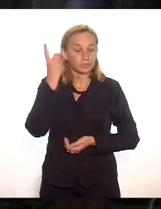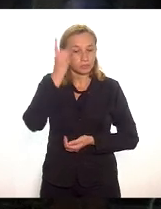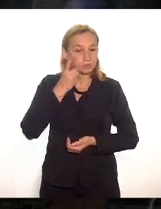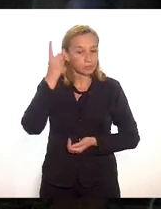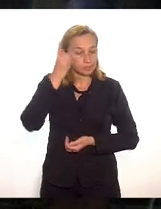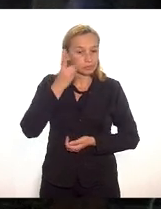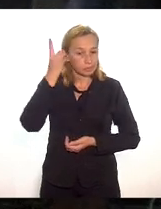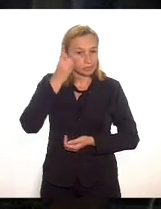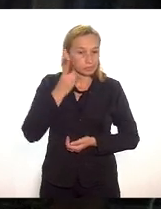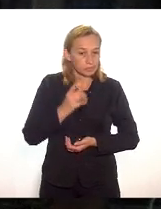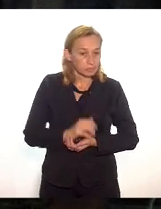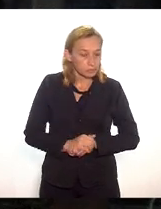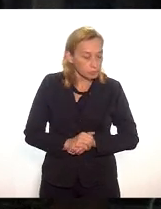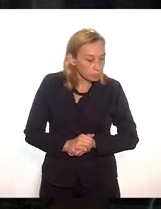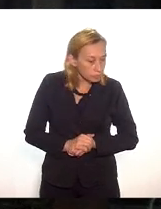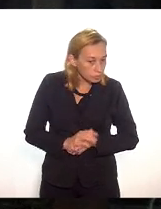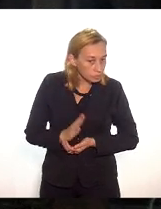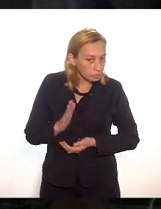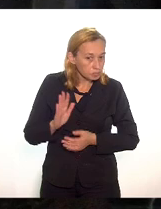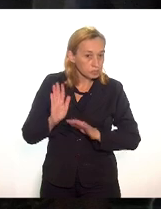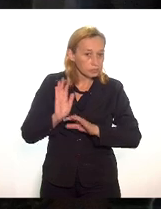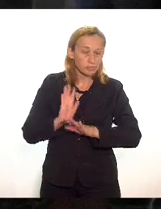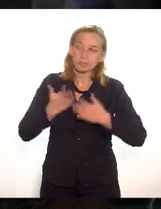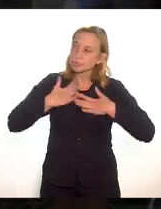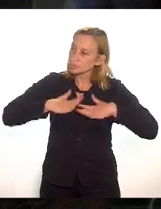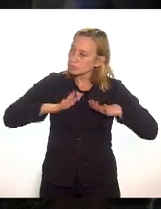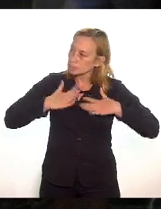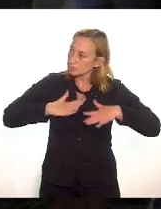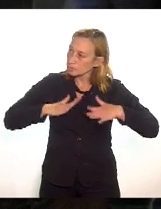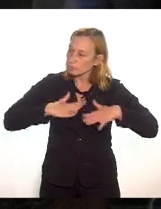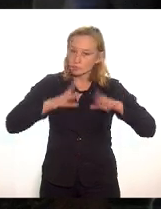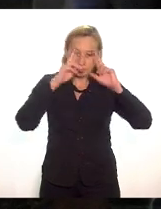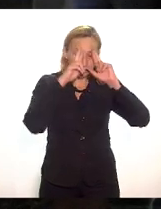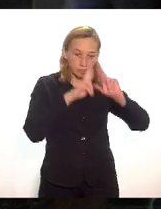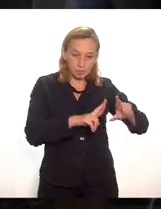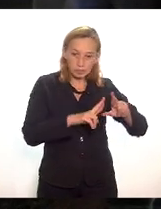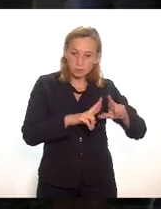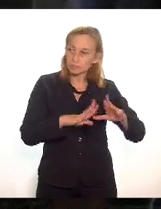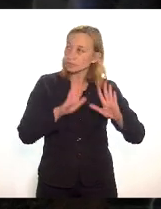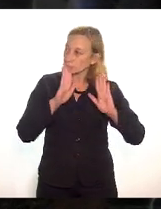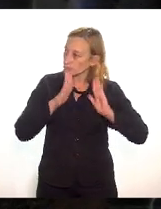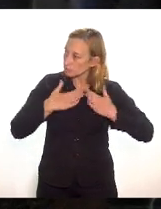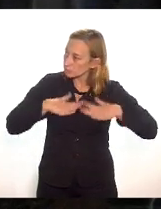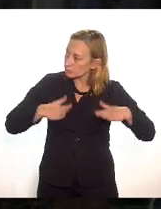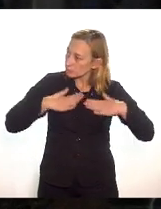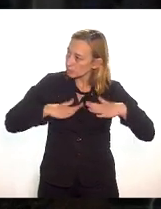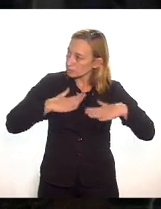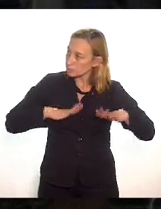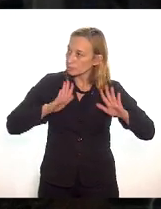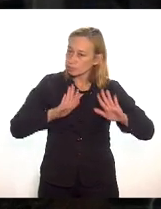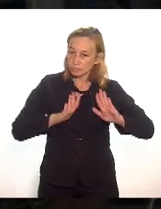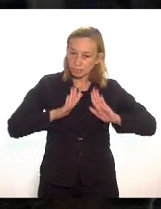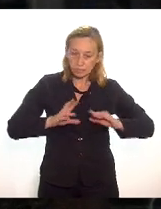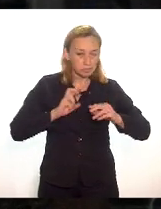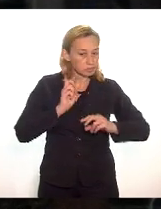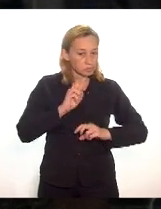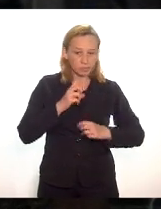Deputado, por favor, vamos respeitar cada parlamentar aqui, por favor, por